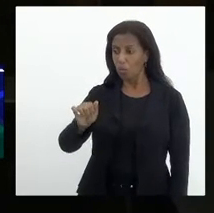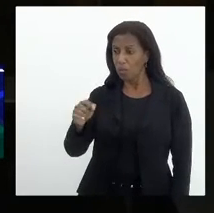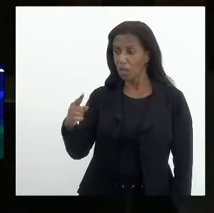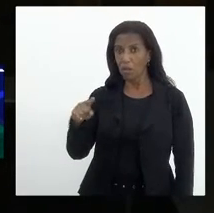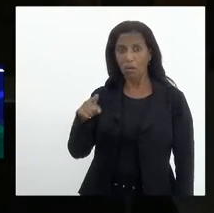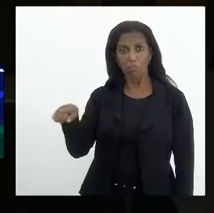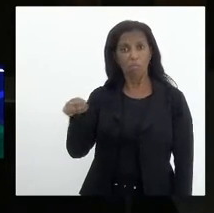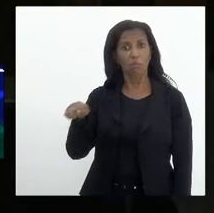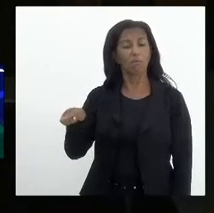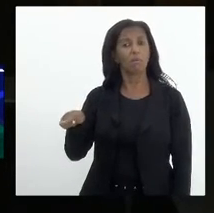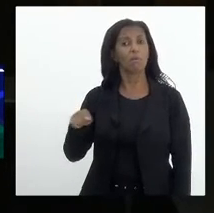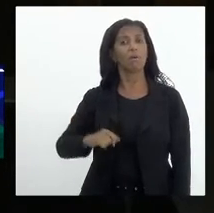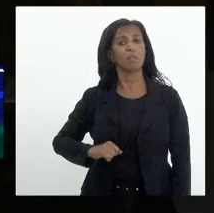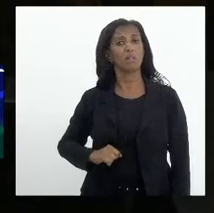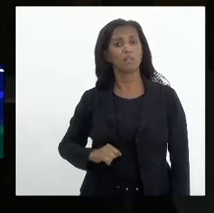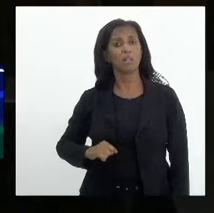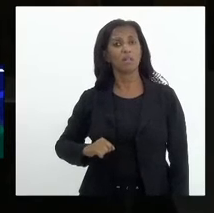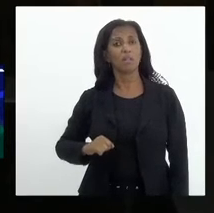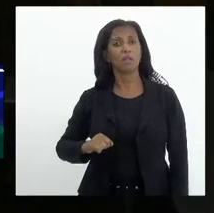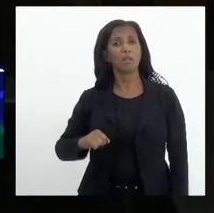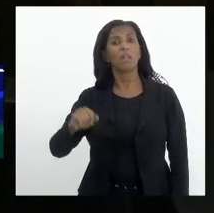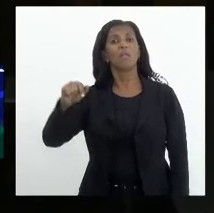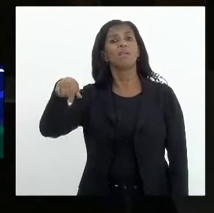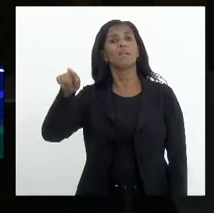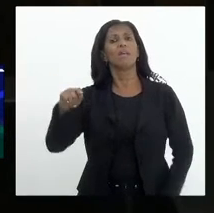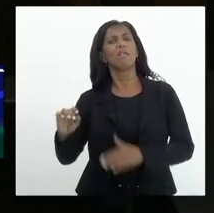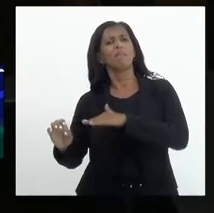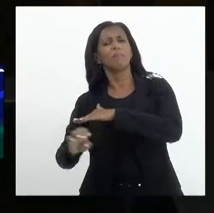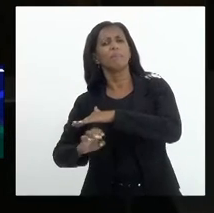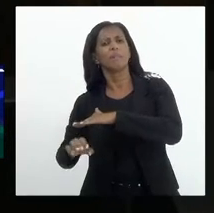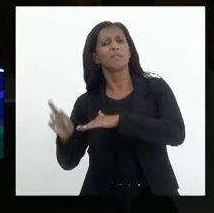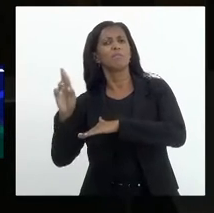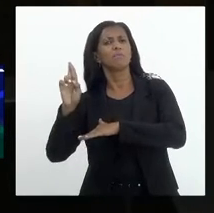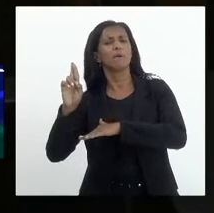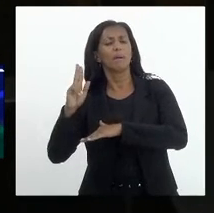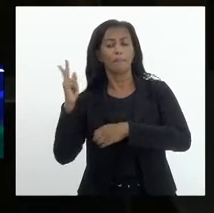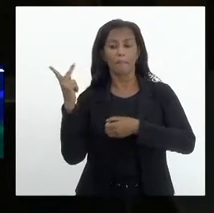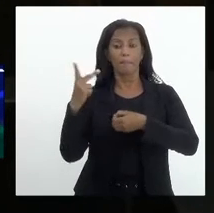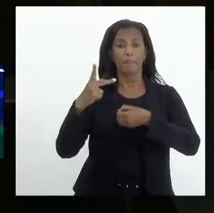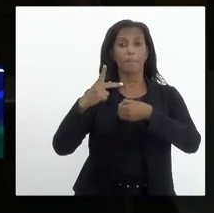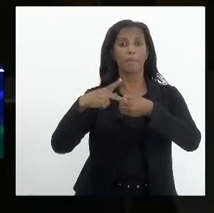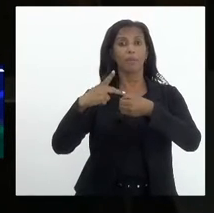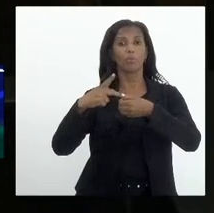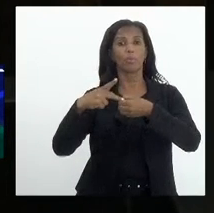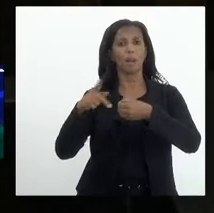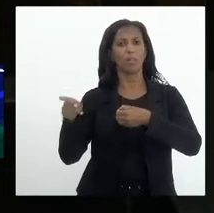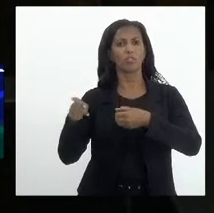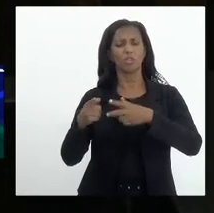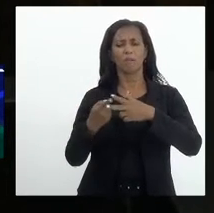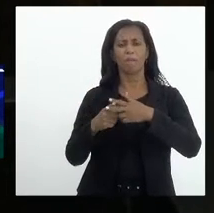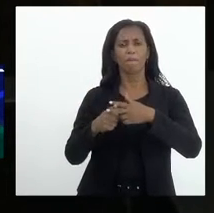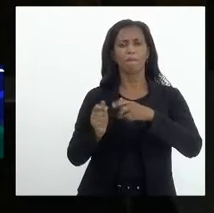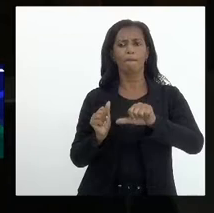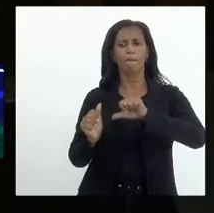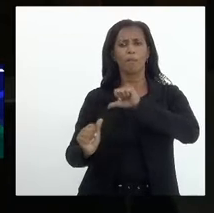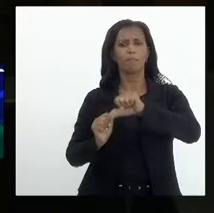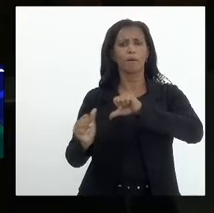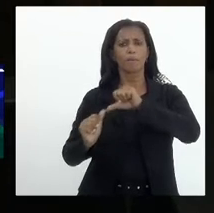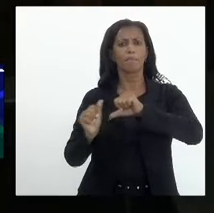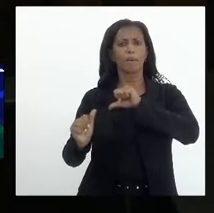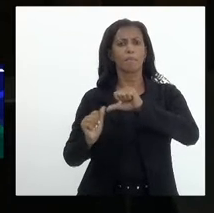quem? Da Petrobras, que reajusta o preço